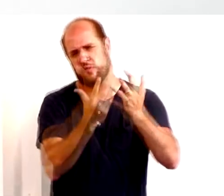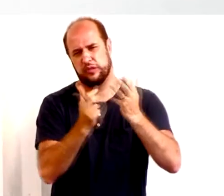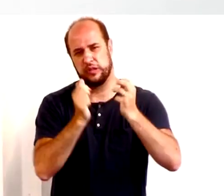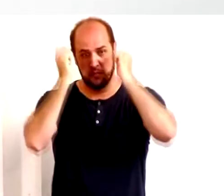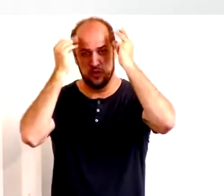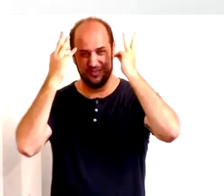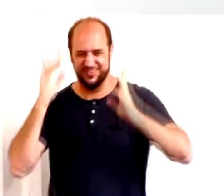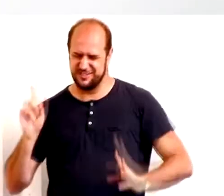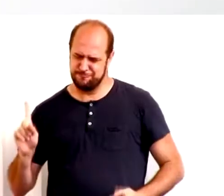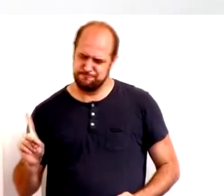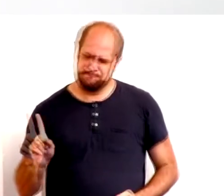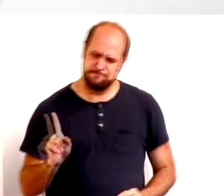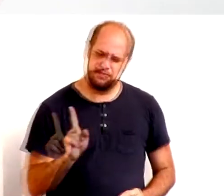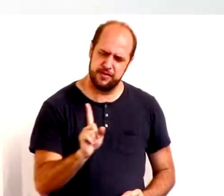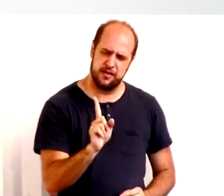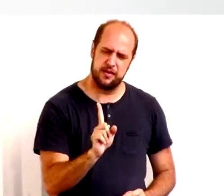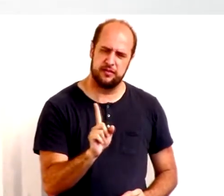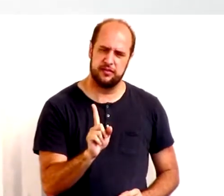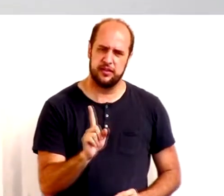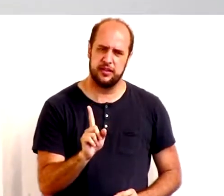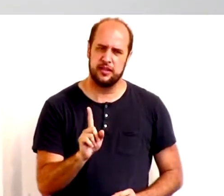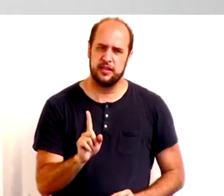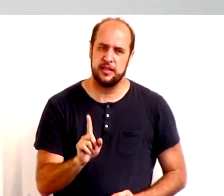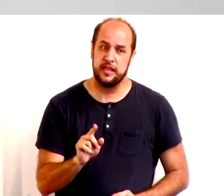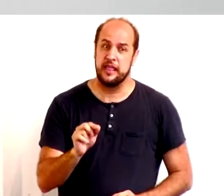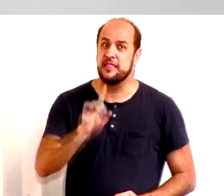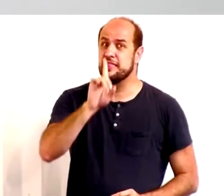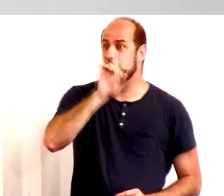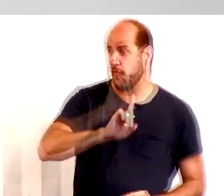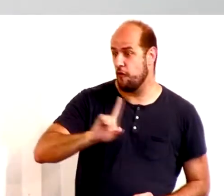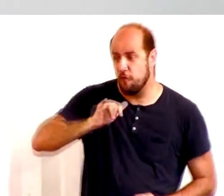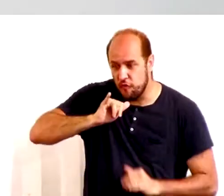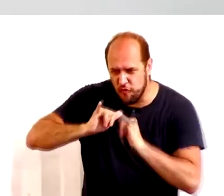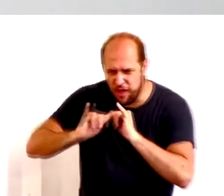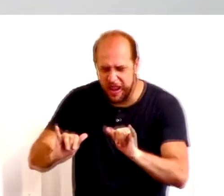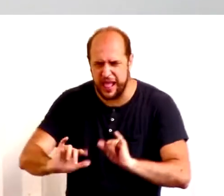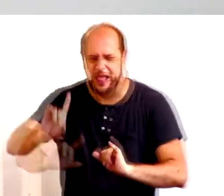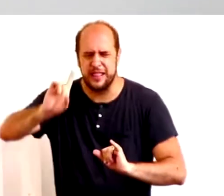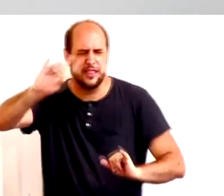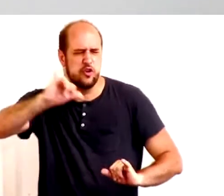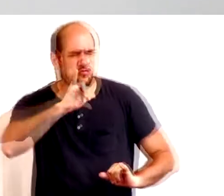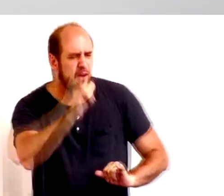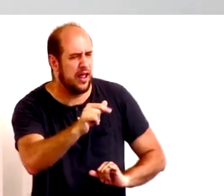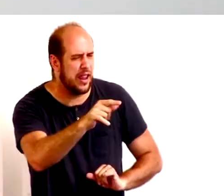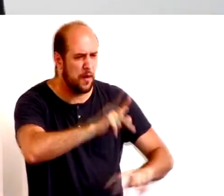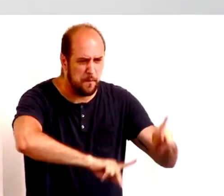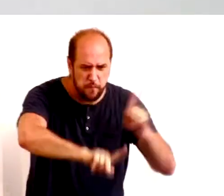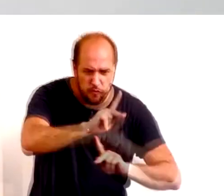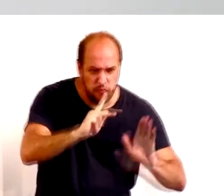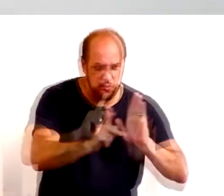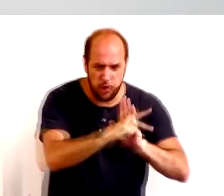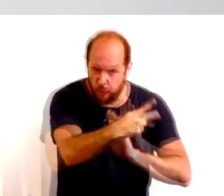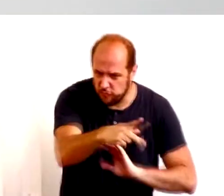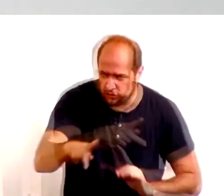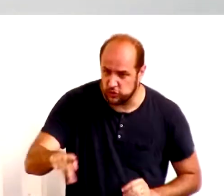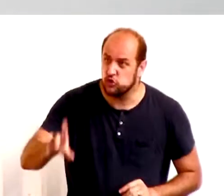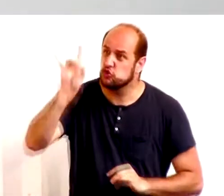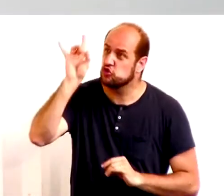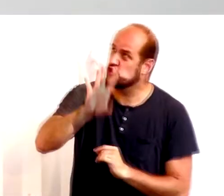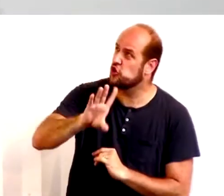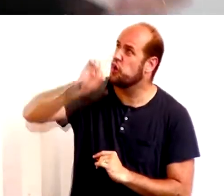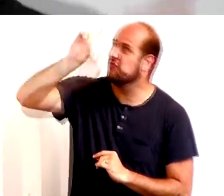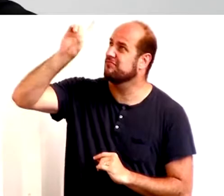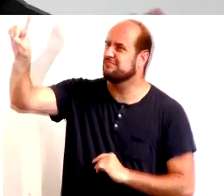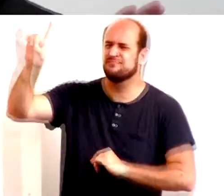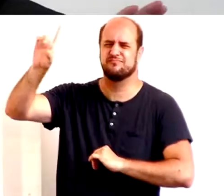achega e fala, Deus disse que Ele é o povo de vocês, Ele é o único Deus. Somente Ele é o vosso Deus,